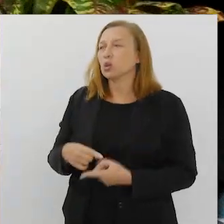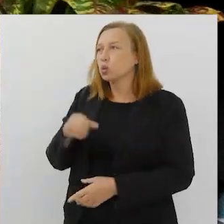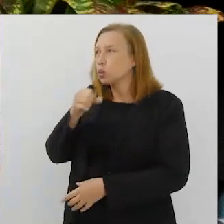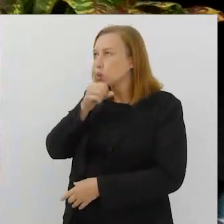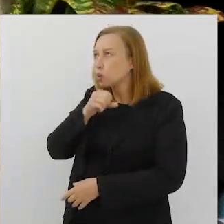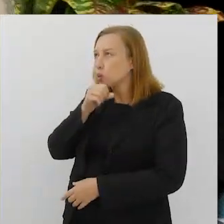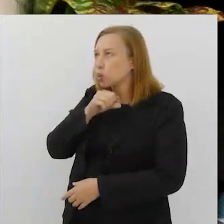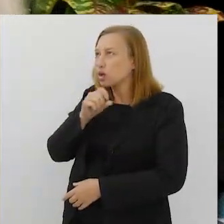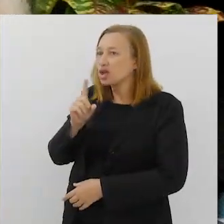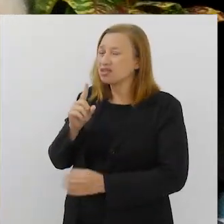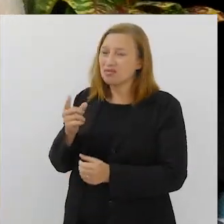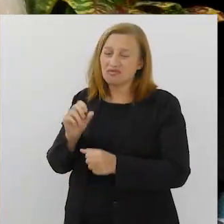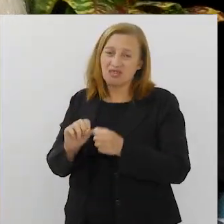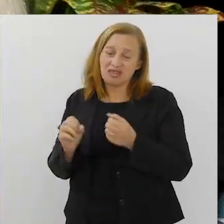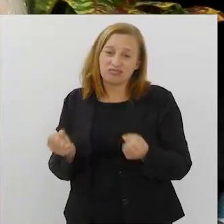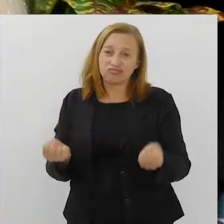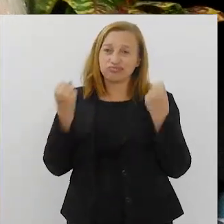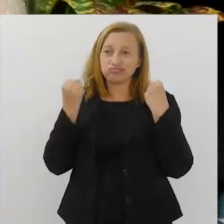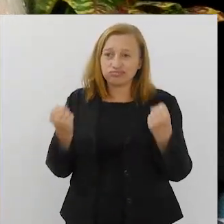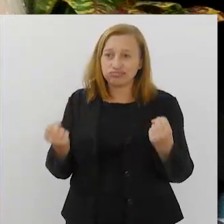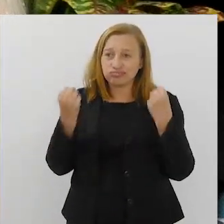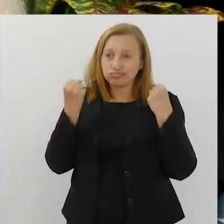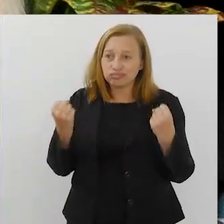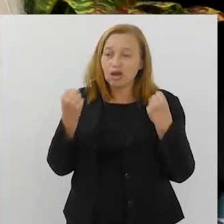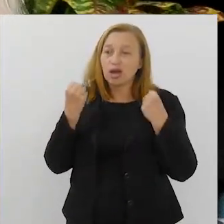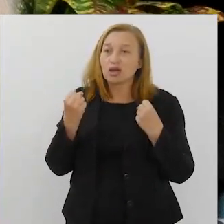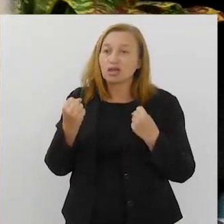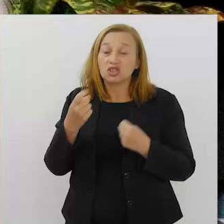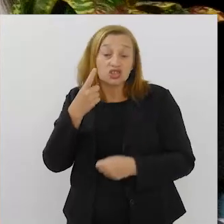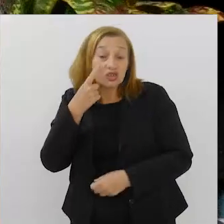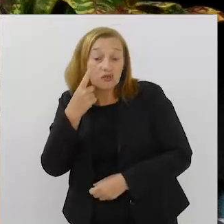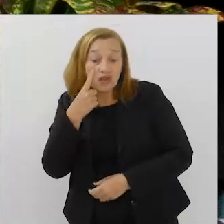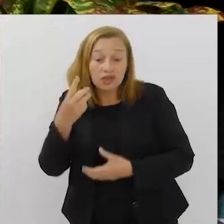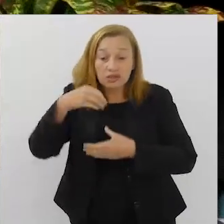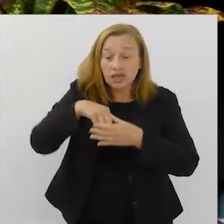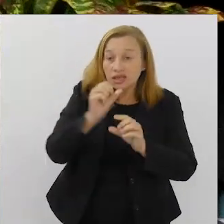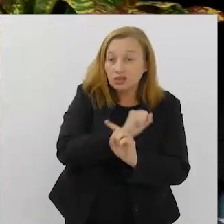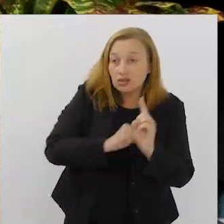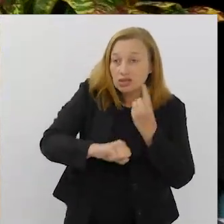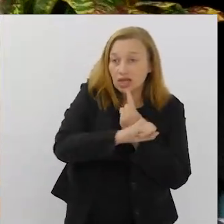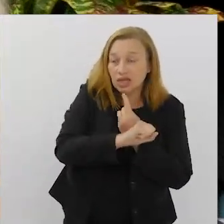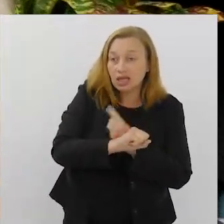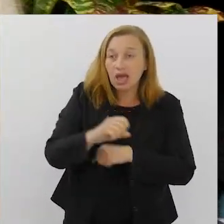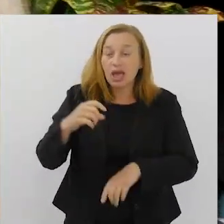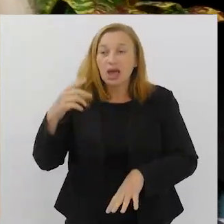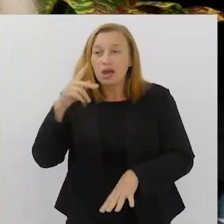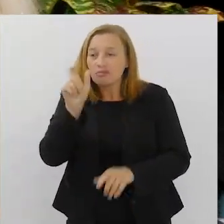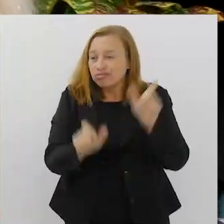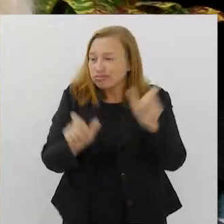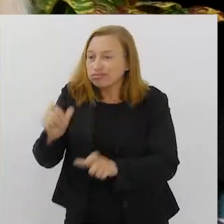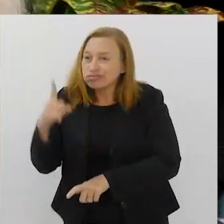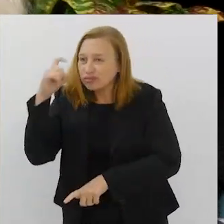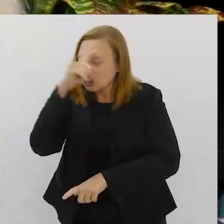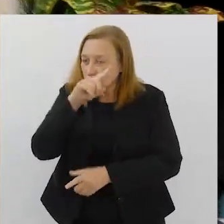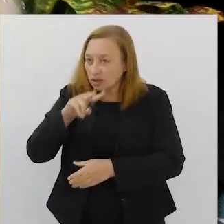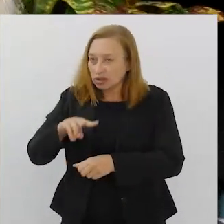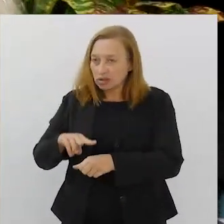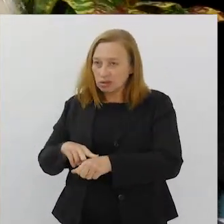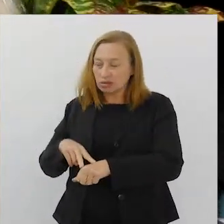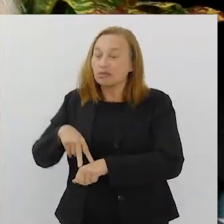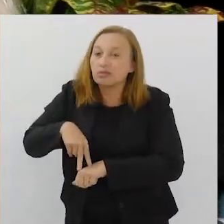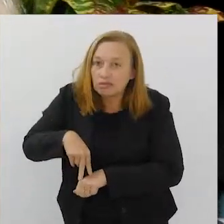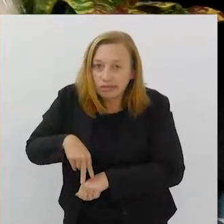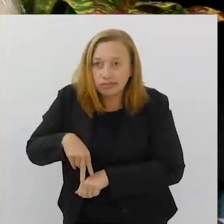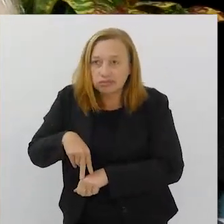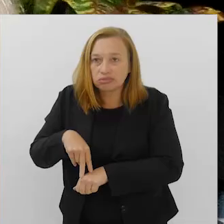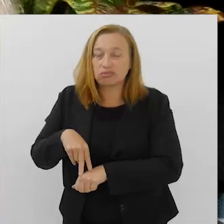idosos que eventualmente não façam exercícios físicos, a gente vê aí na sociedade pessoas que têm dificuldade até de levantar de um sofá, não